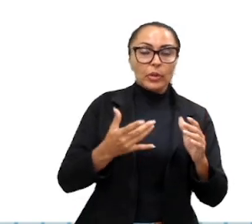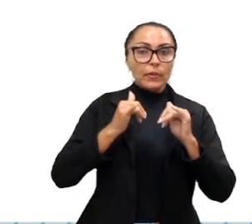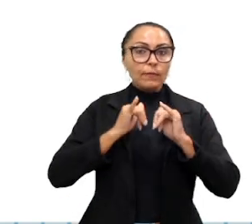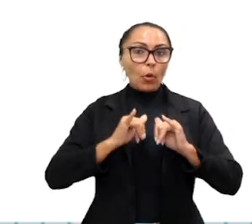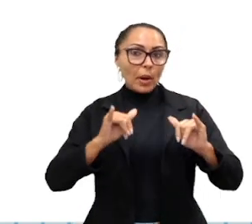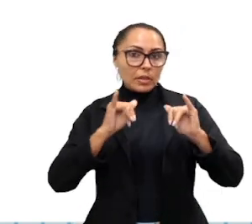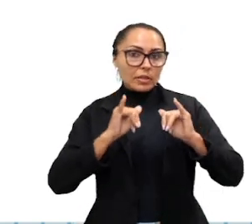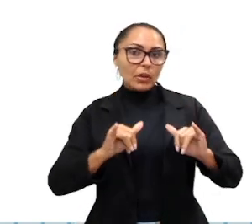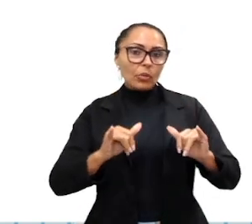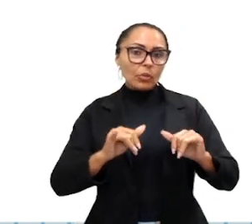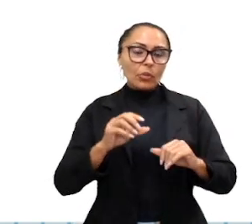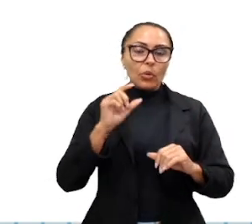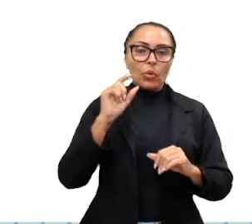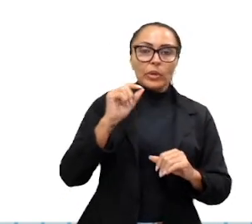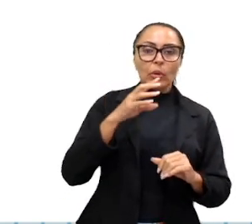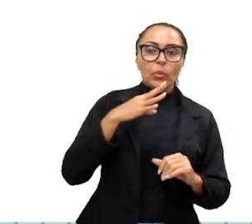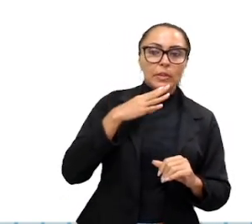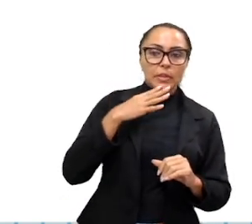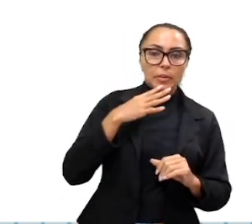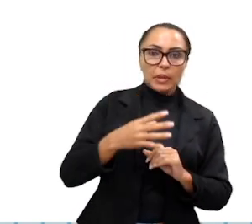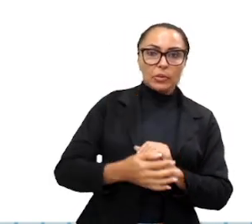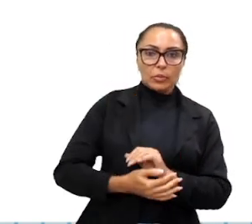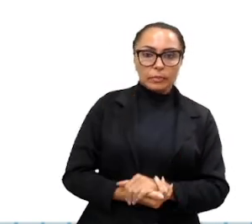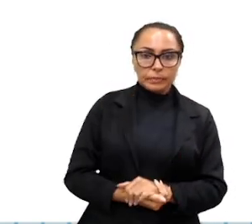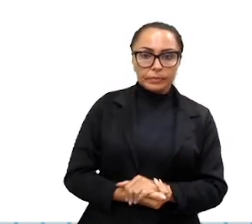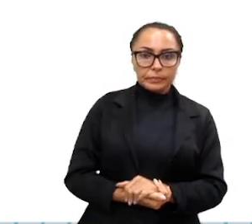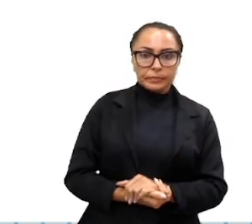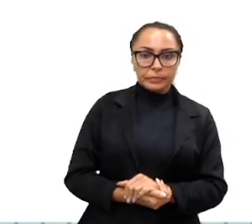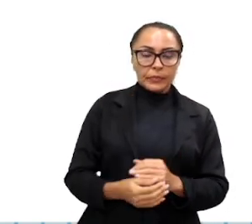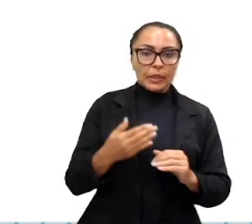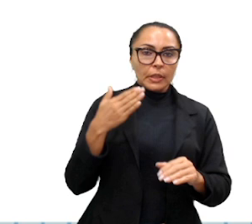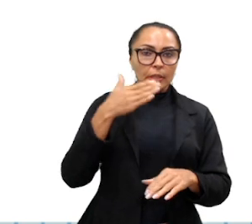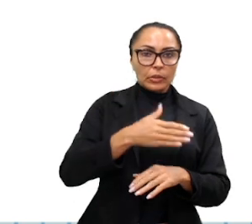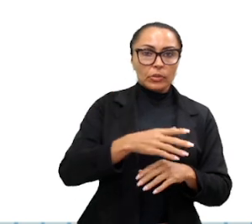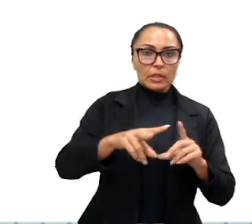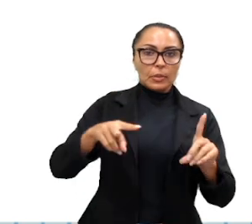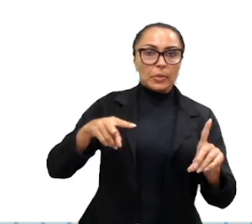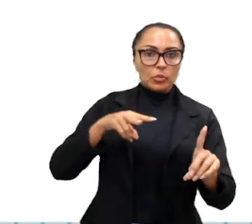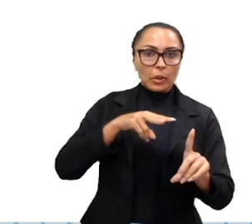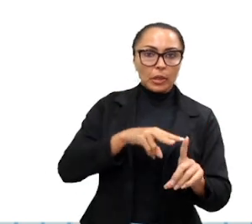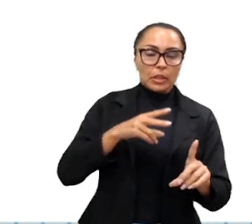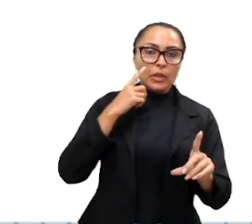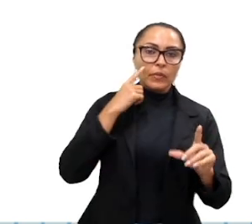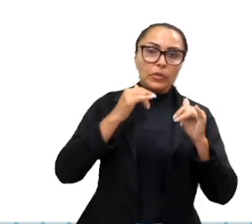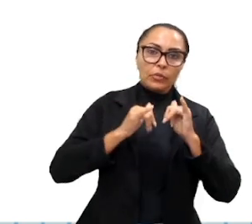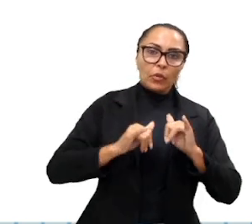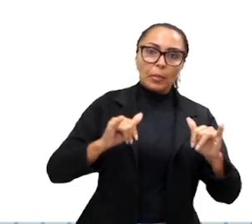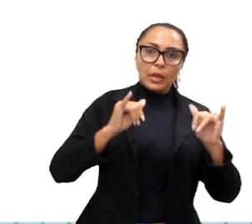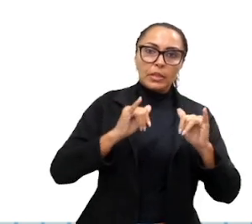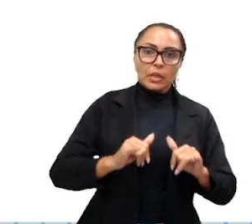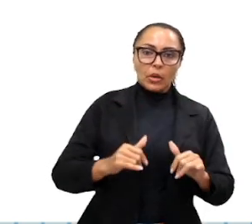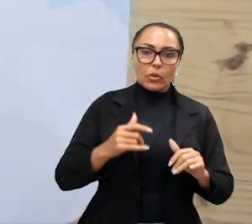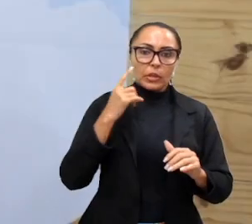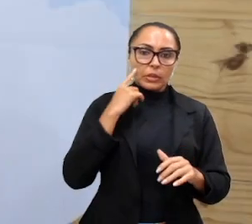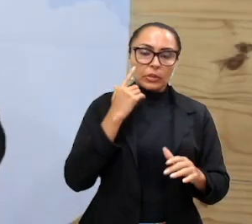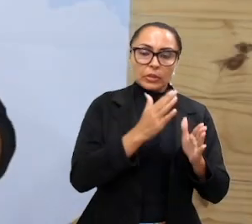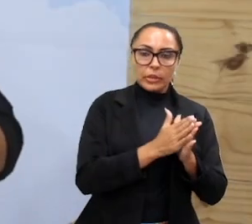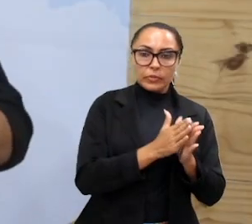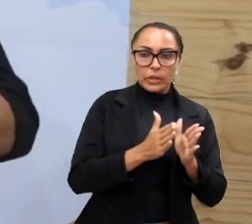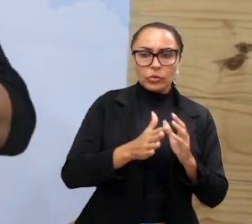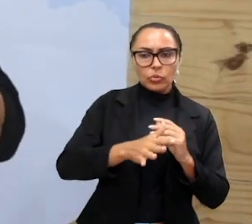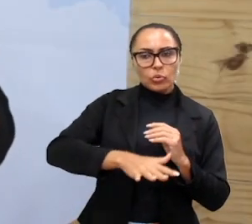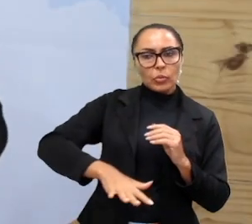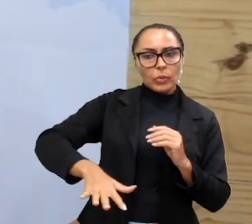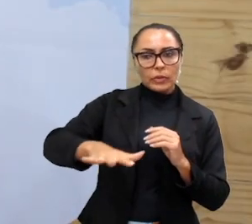que é conhecimento. Dentro dessa perspectiva, informação está aquilo que a gente entende como algo superficial,